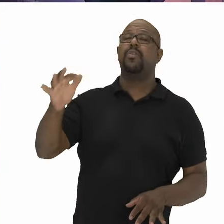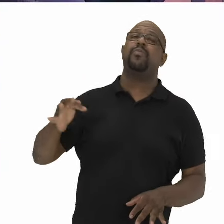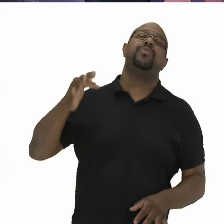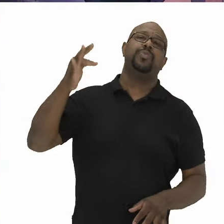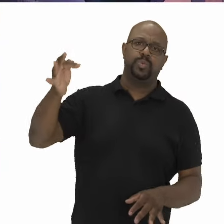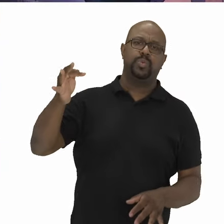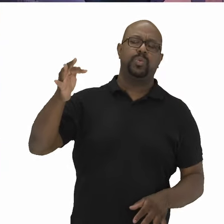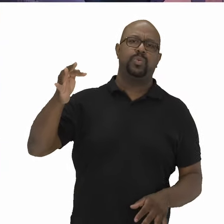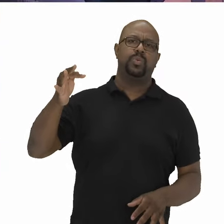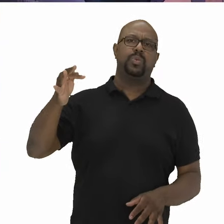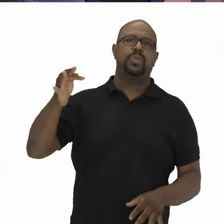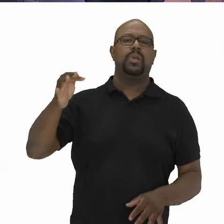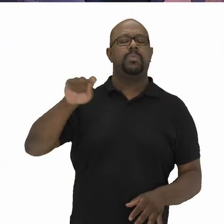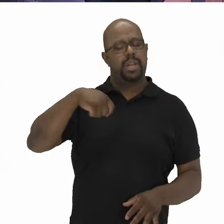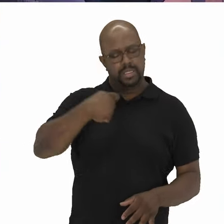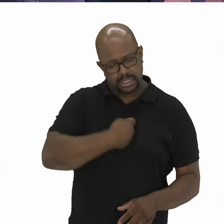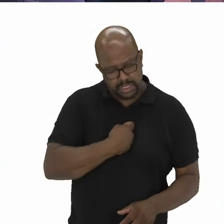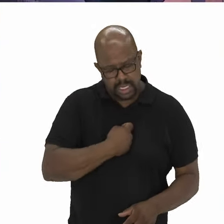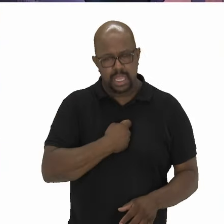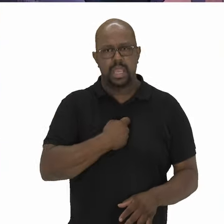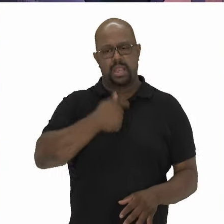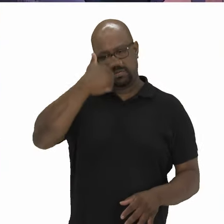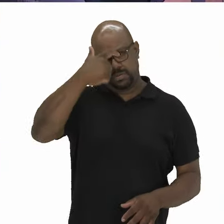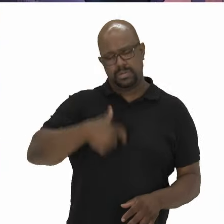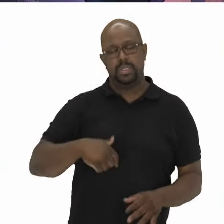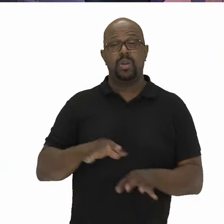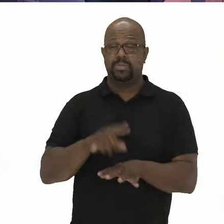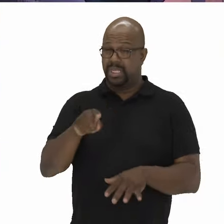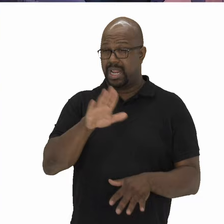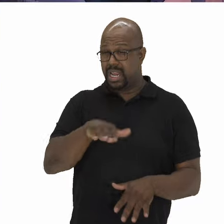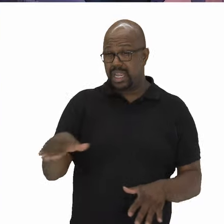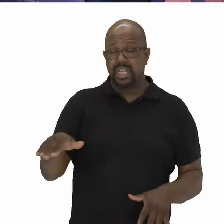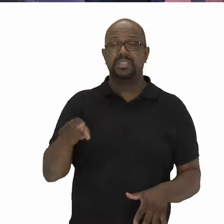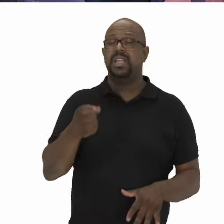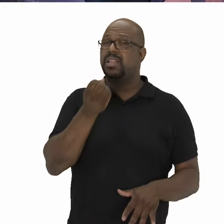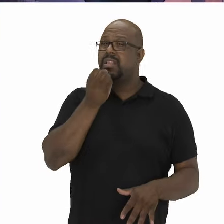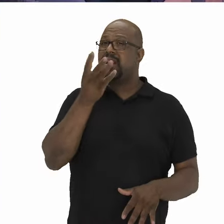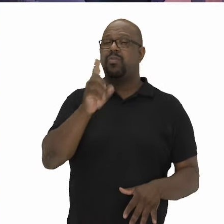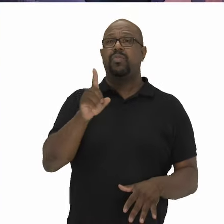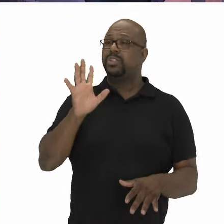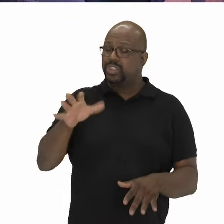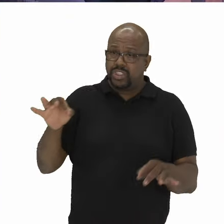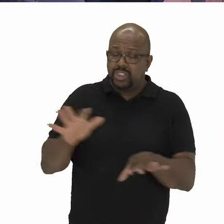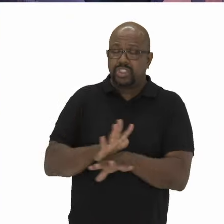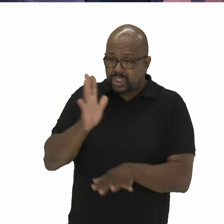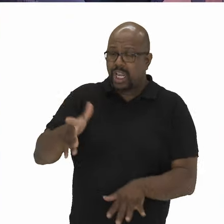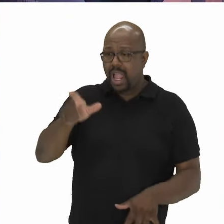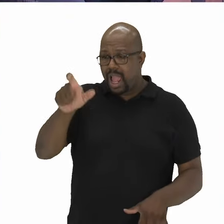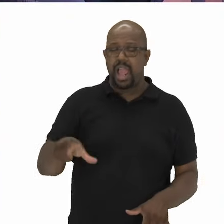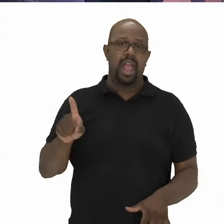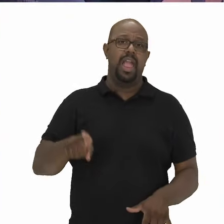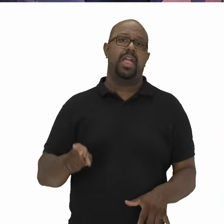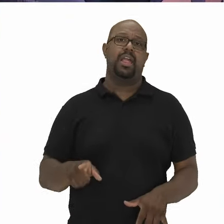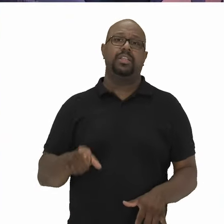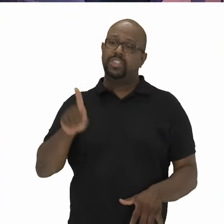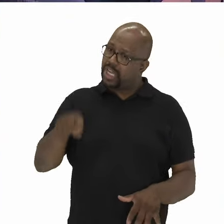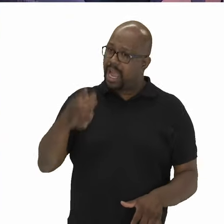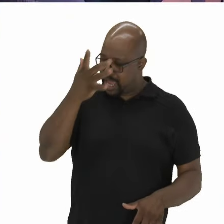algo no futuro para ser alguém como se aquela criança não fosse já já